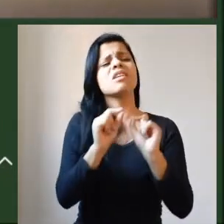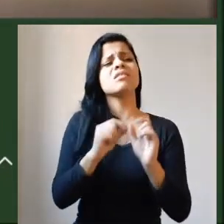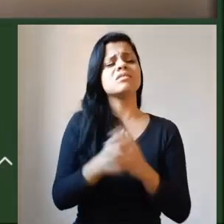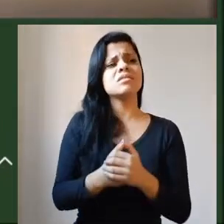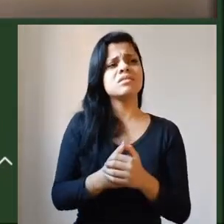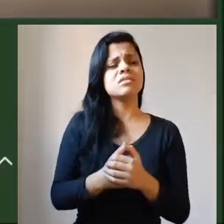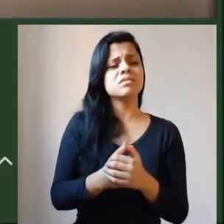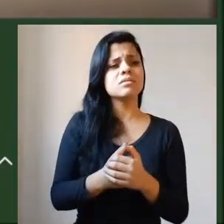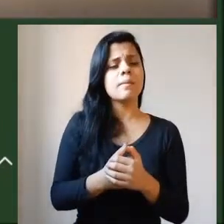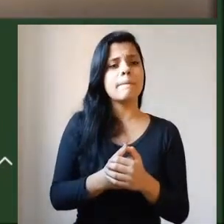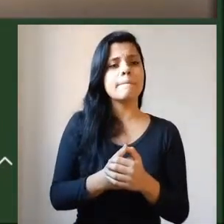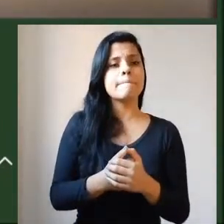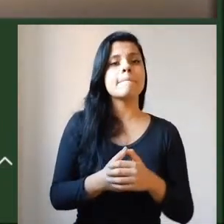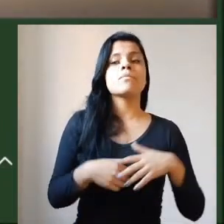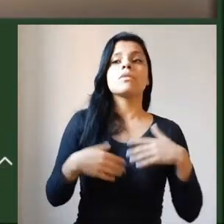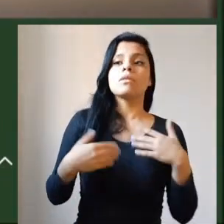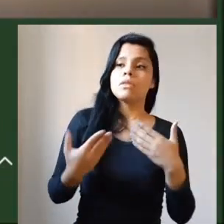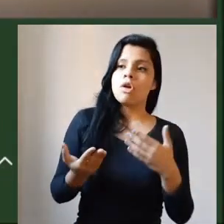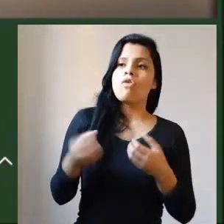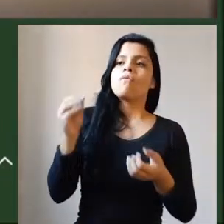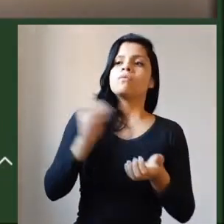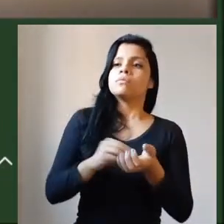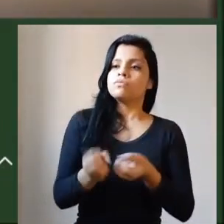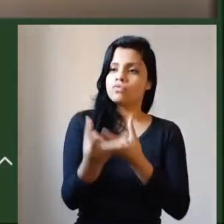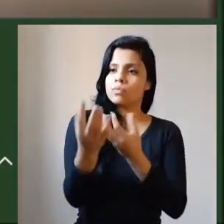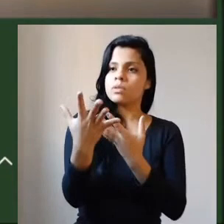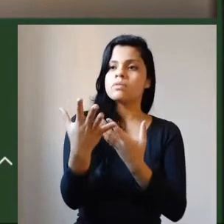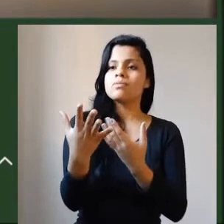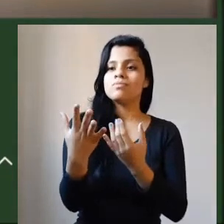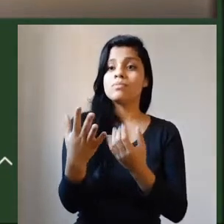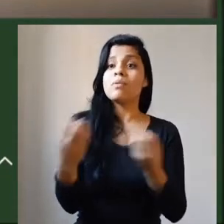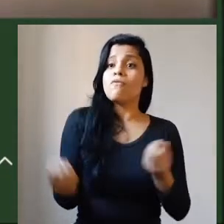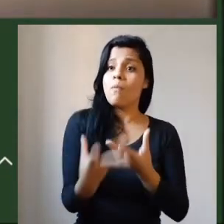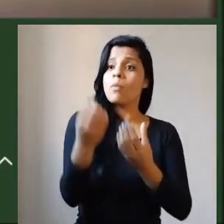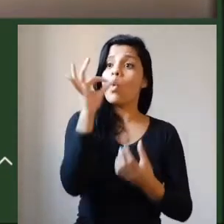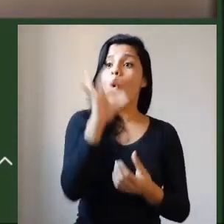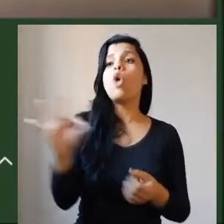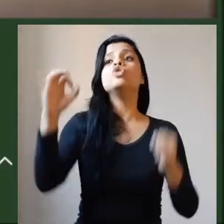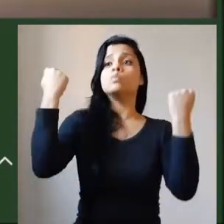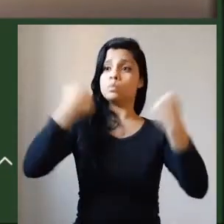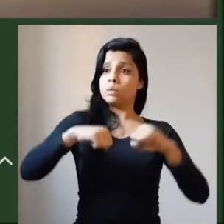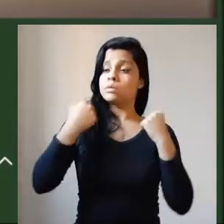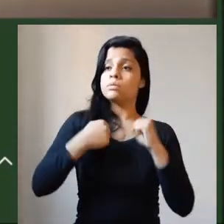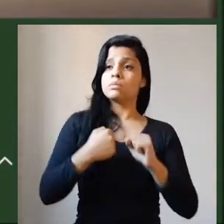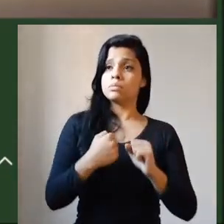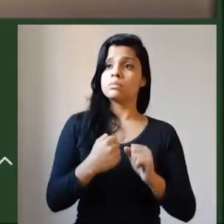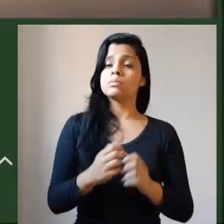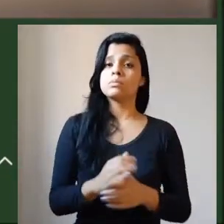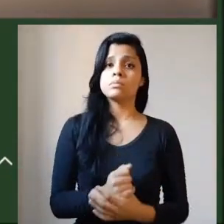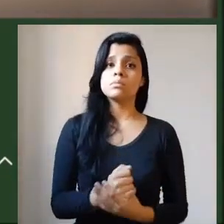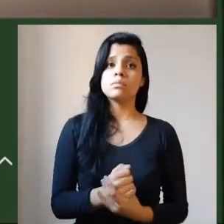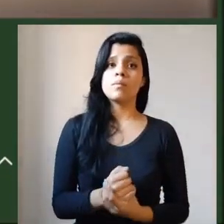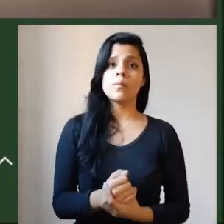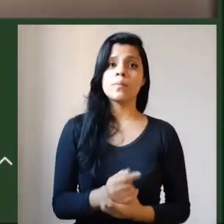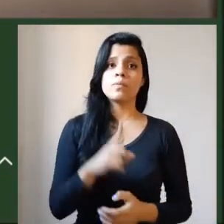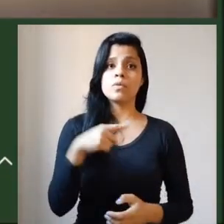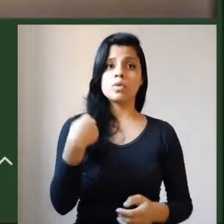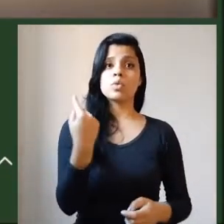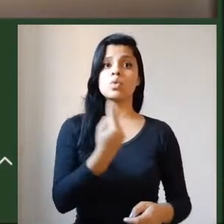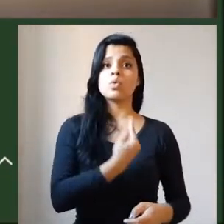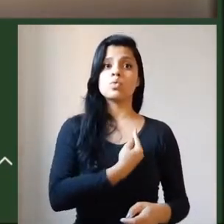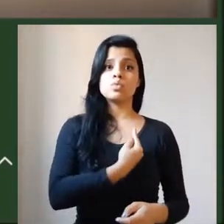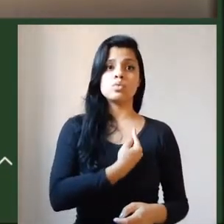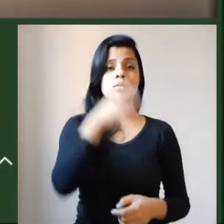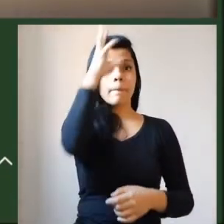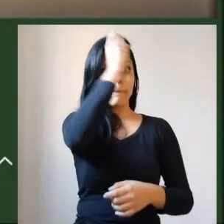ótimo, porque, enfim, a gente cresce com isso, a gente aprende mais. E no primeiro momento, eu estava